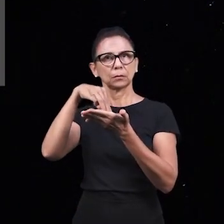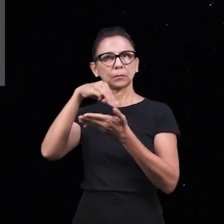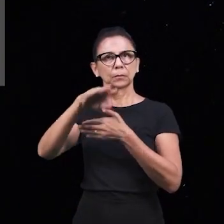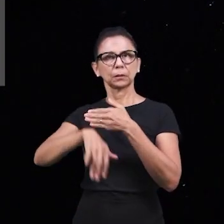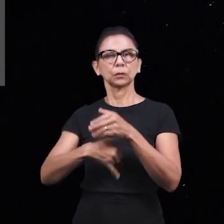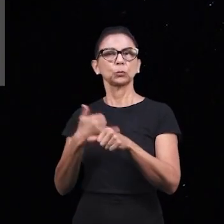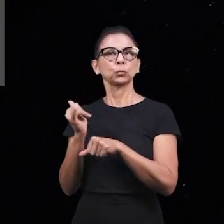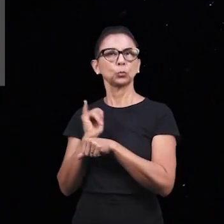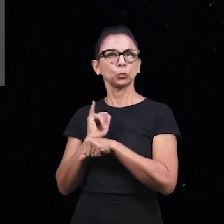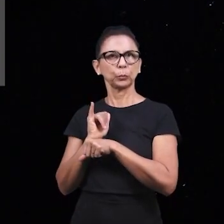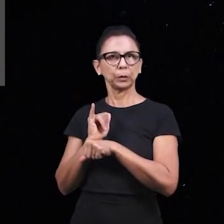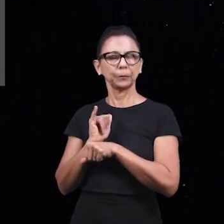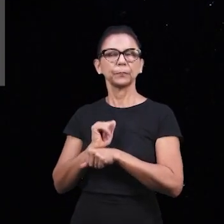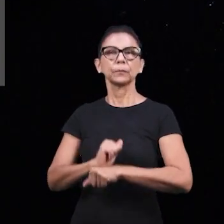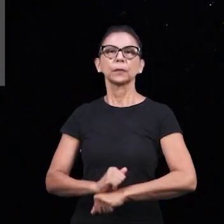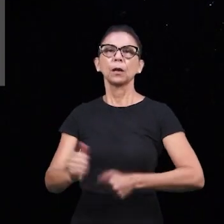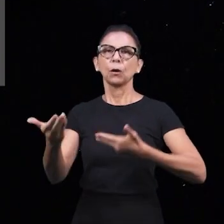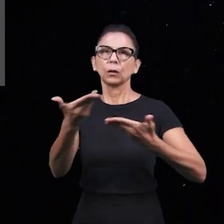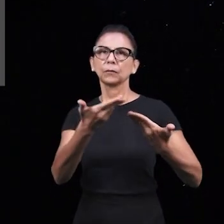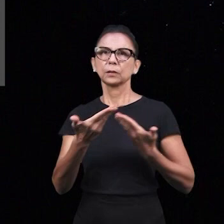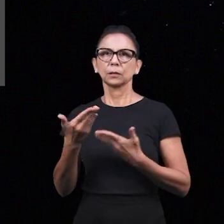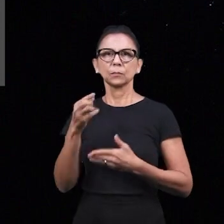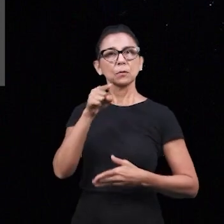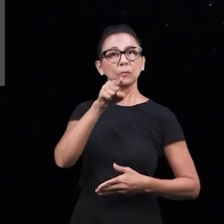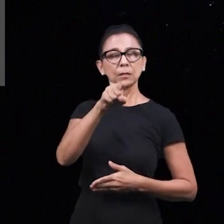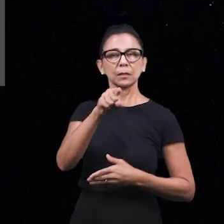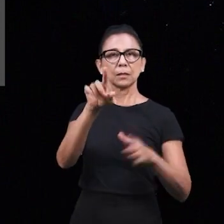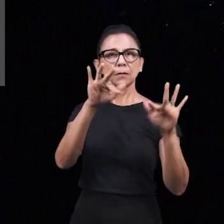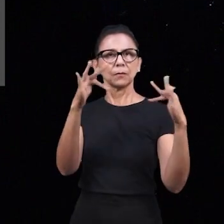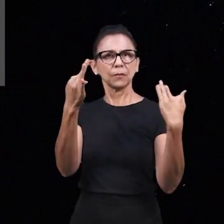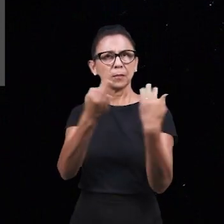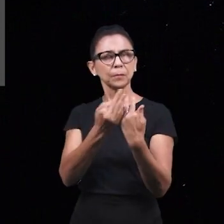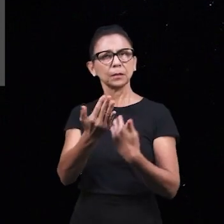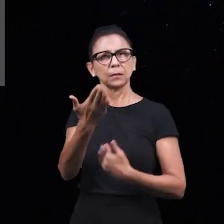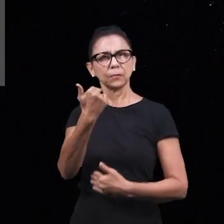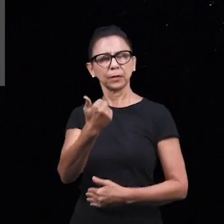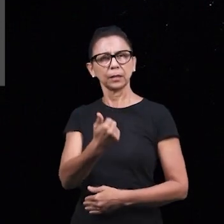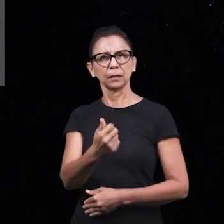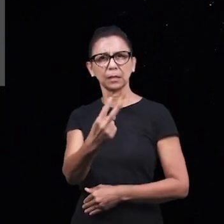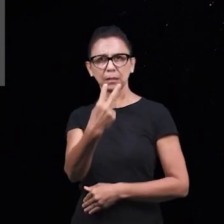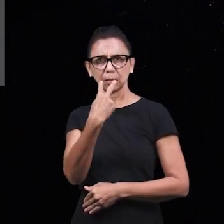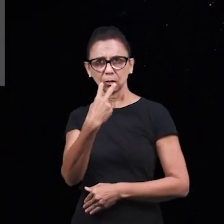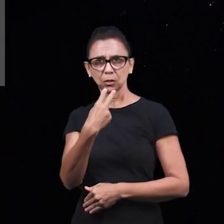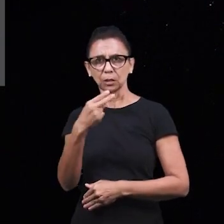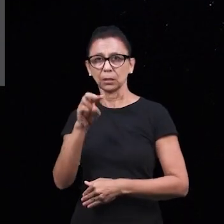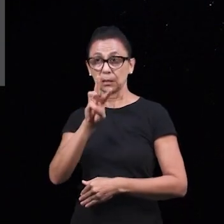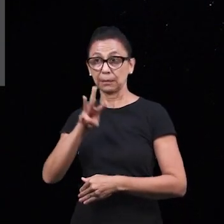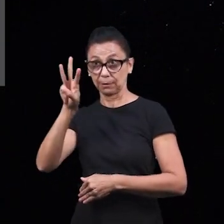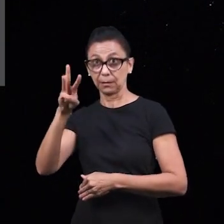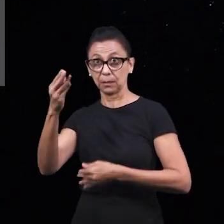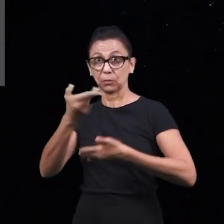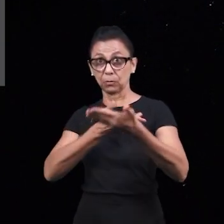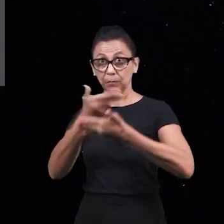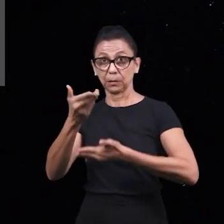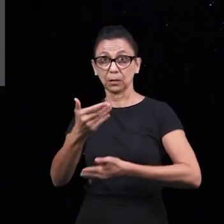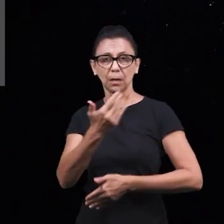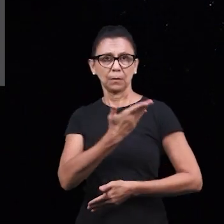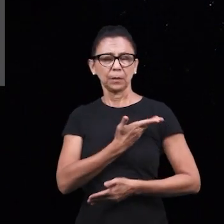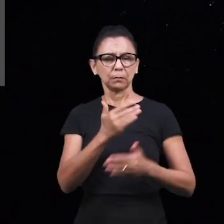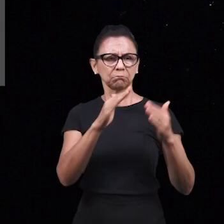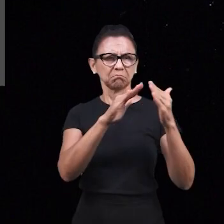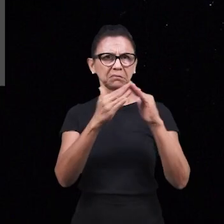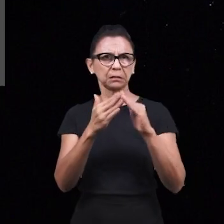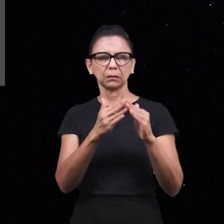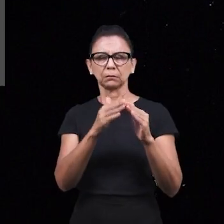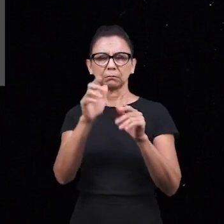transmitido por esse canal. Convidamos você e sua família para participarem. Compartilhe esse link, passe para amigos,